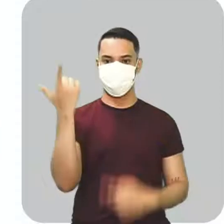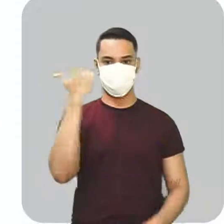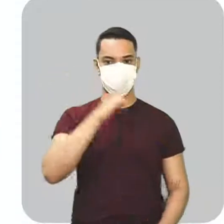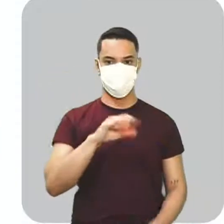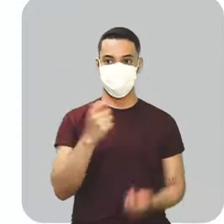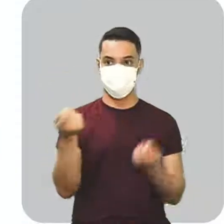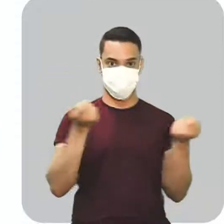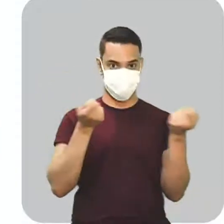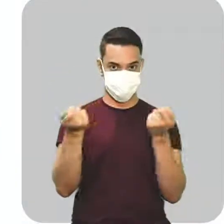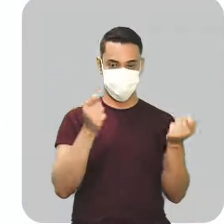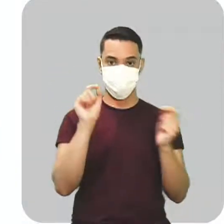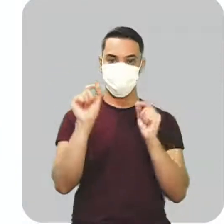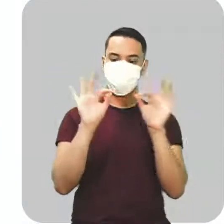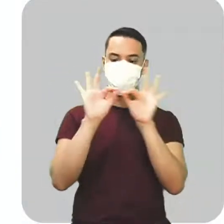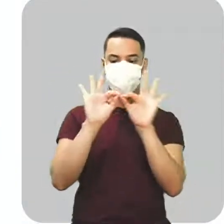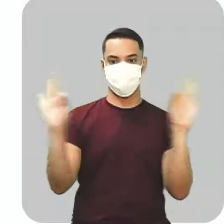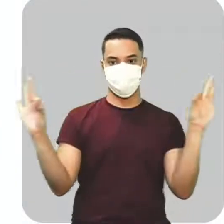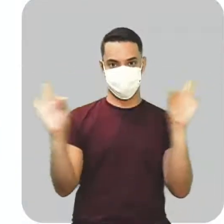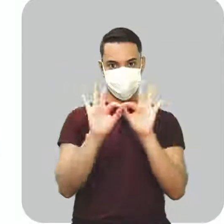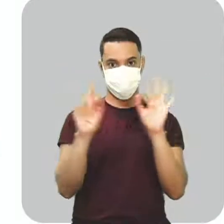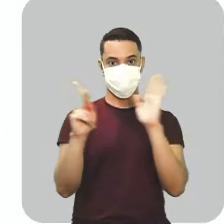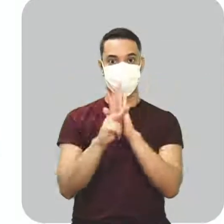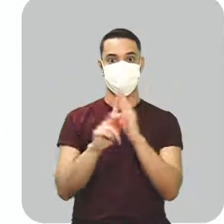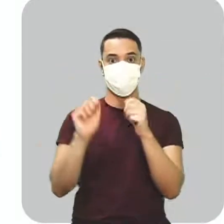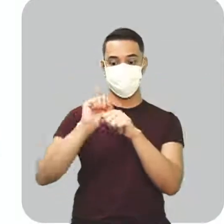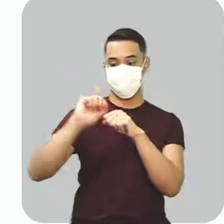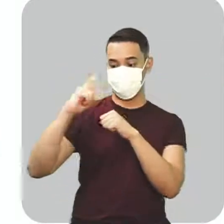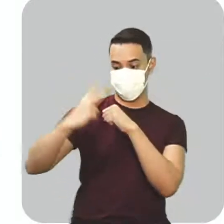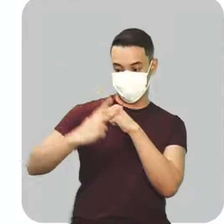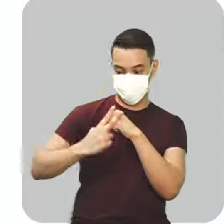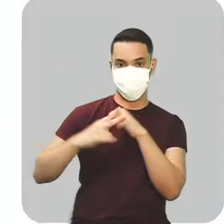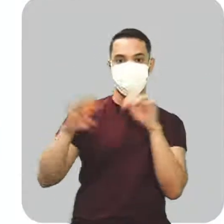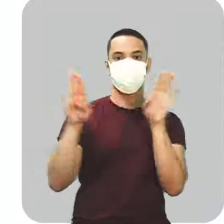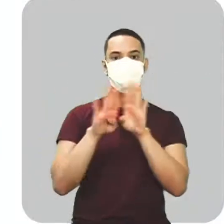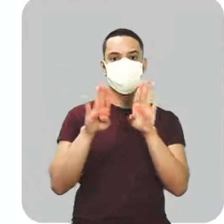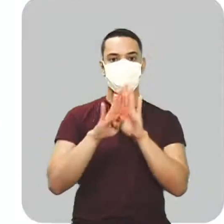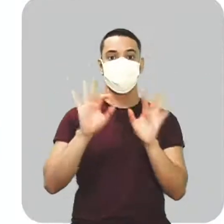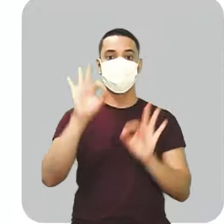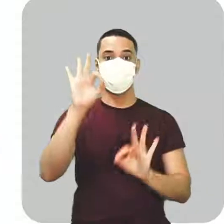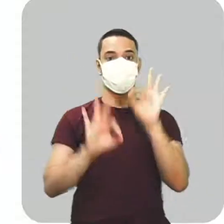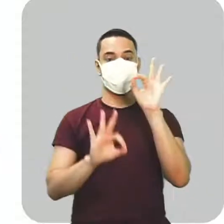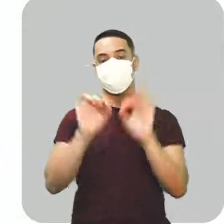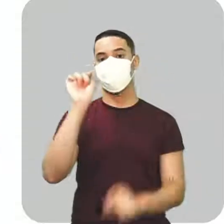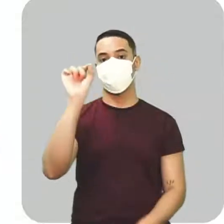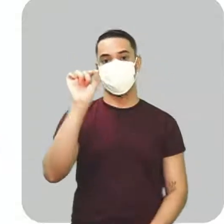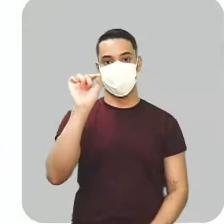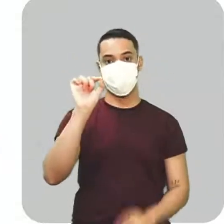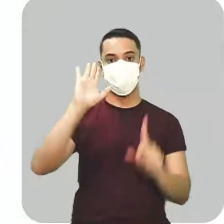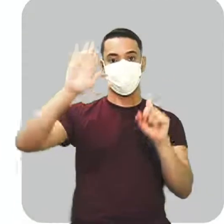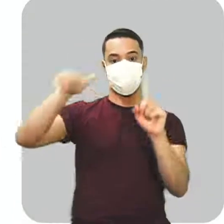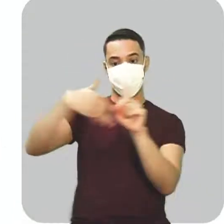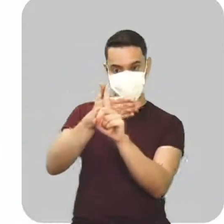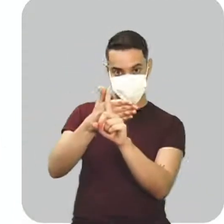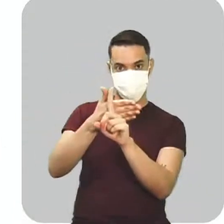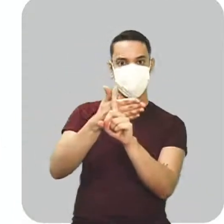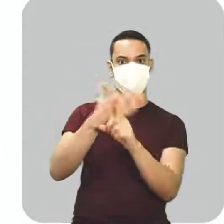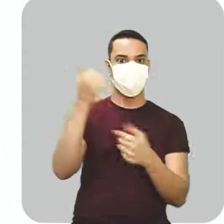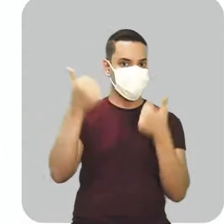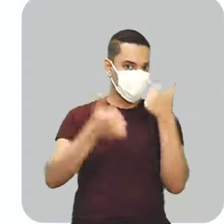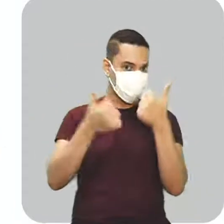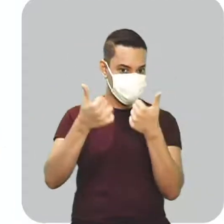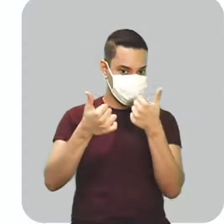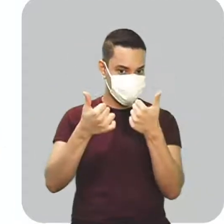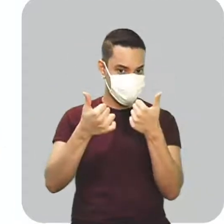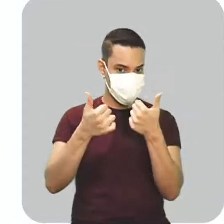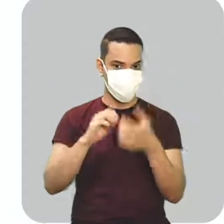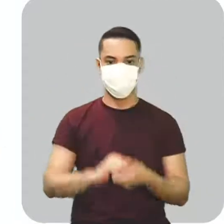ó, é uma oração subordinada adverbial e está na ordem indireta. Belezinha?